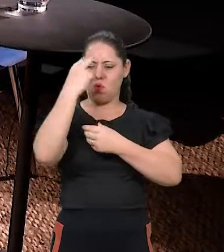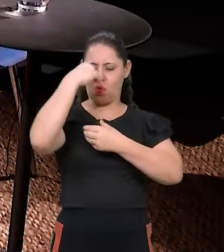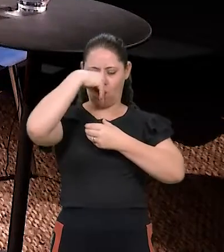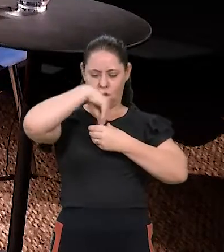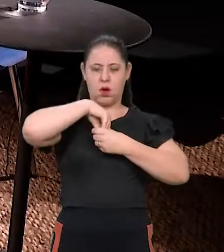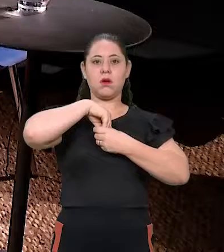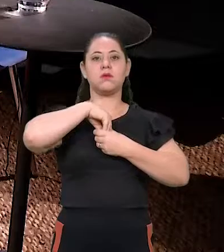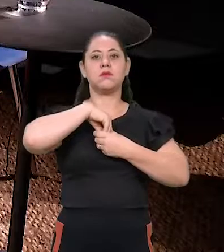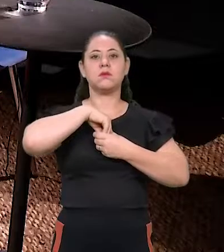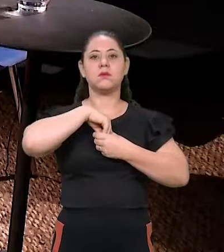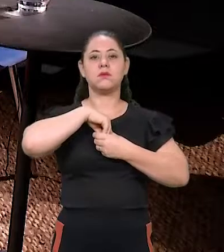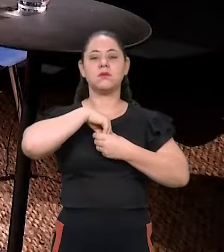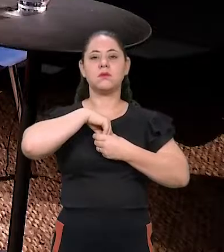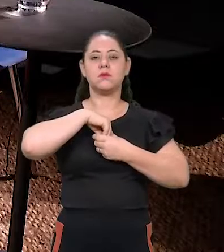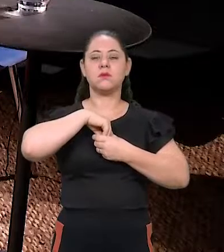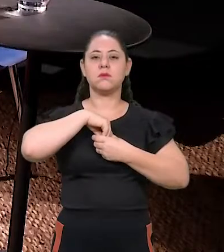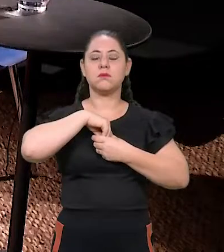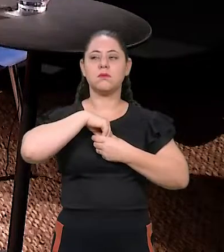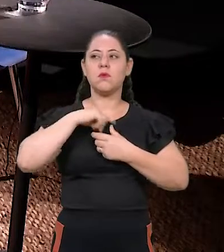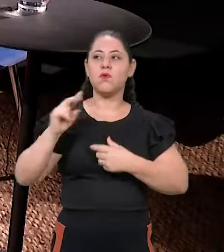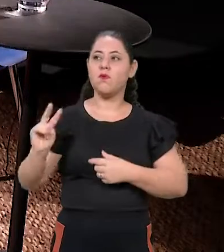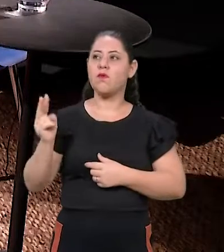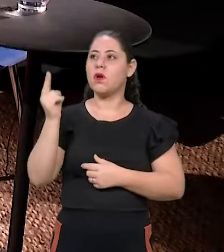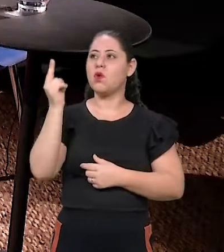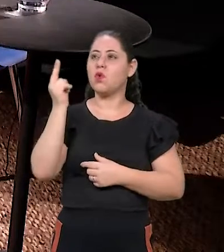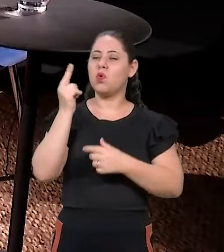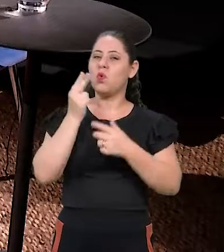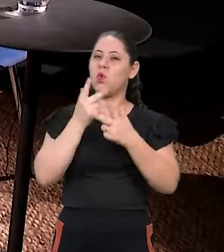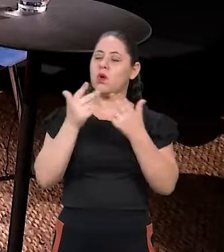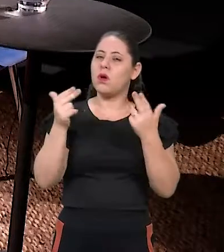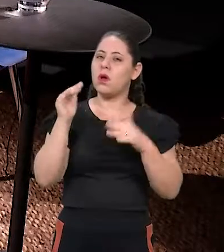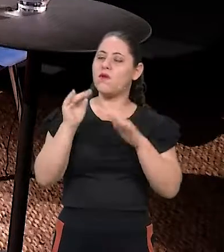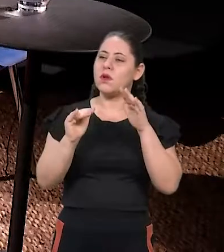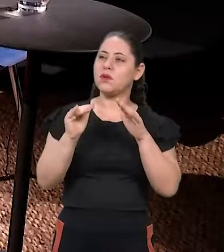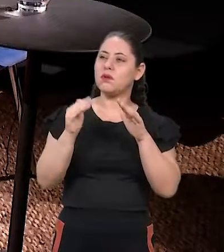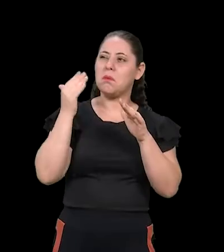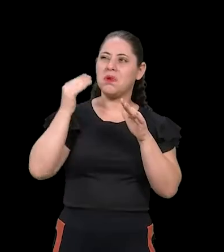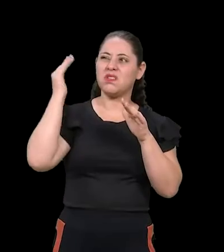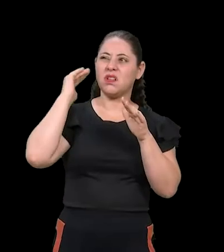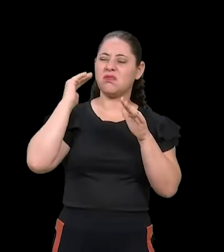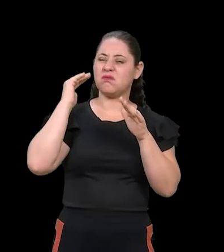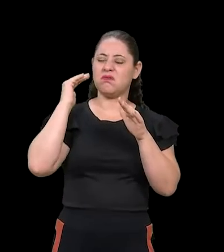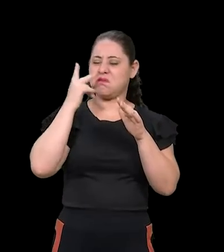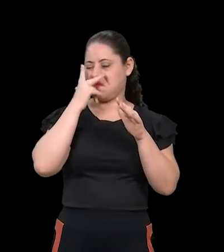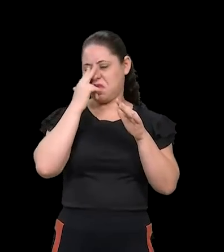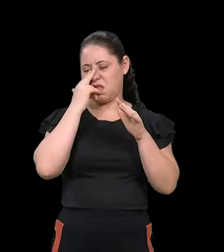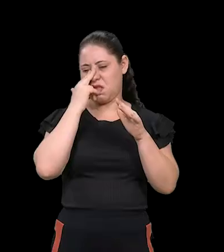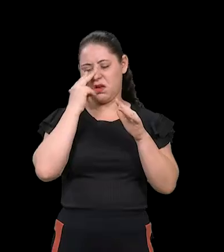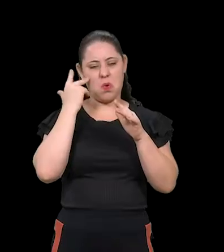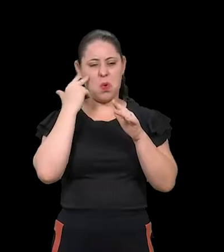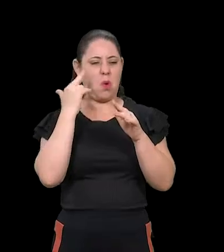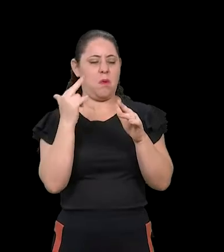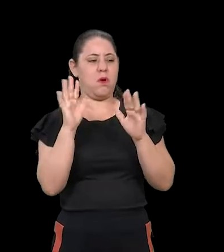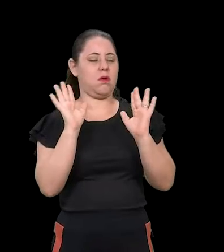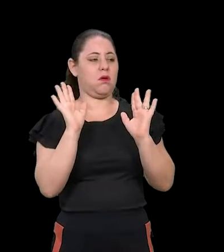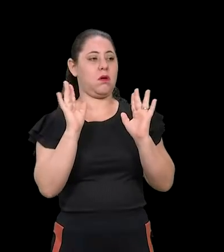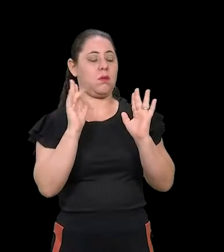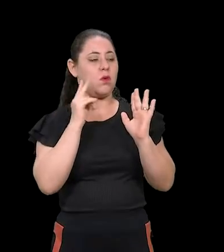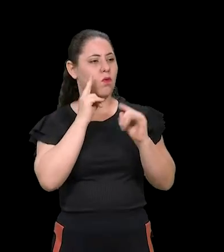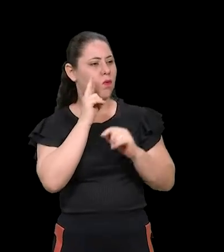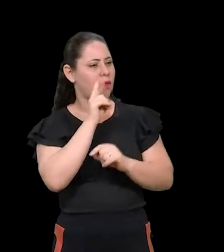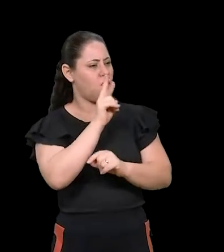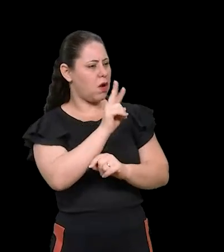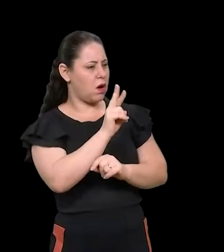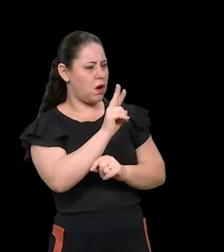dê muito mais valor para as coisas que às vezes você não dava, que você acha que é comum, né? E ali você vê pessoas que realmente